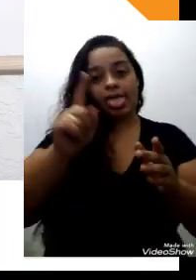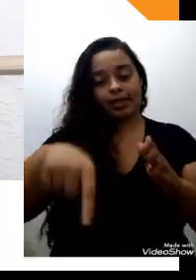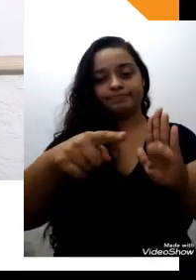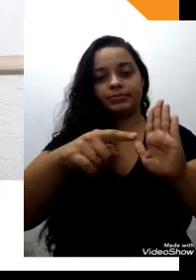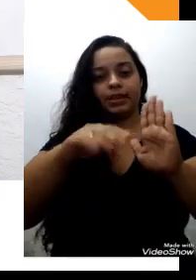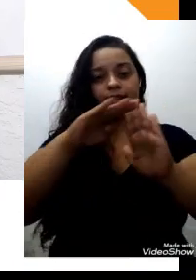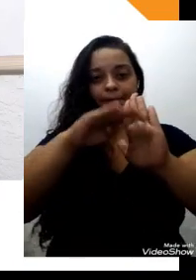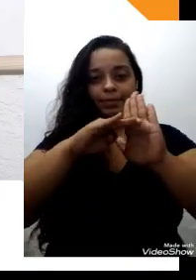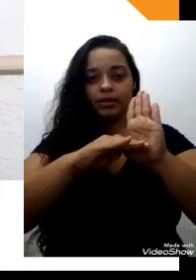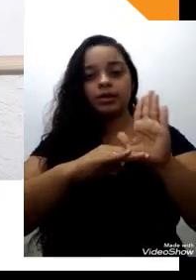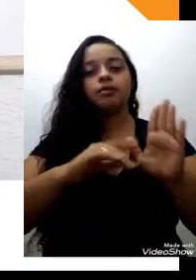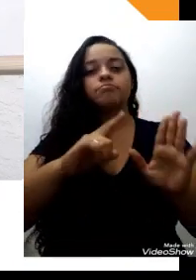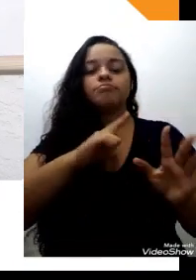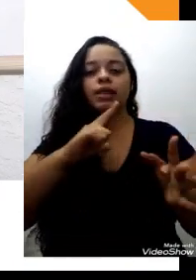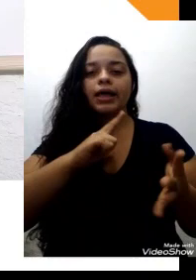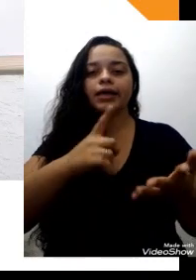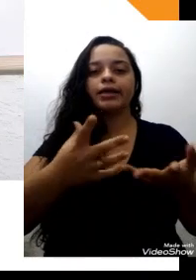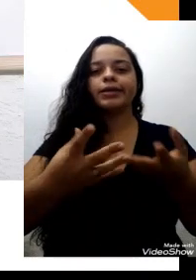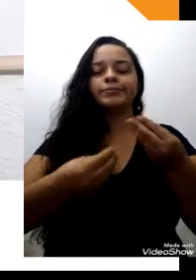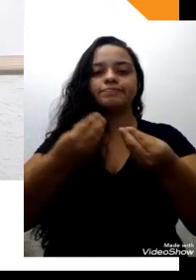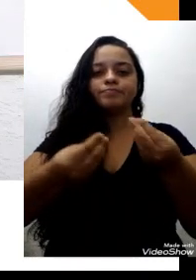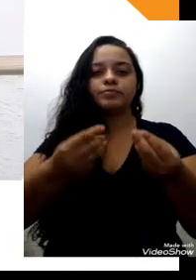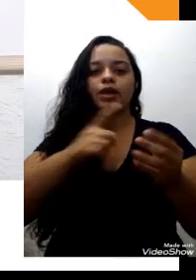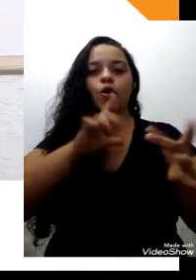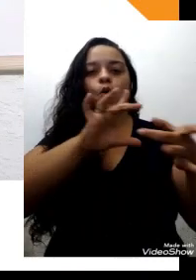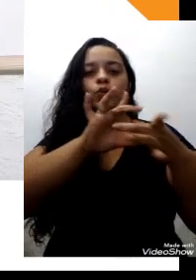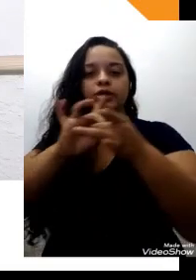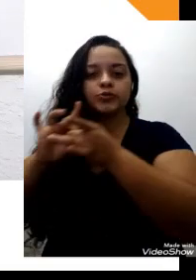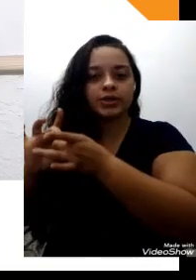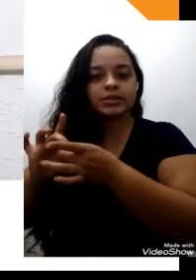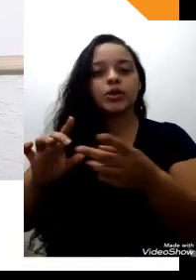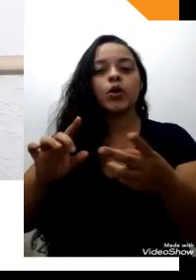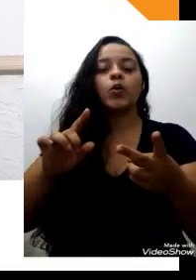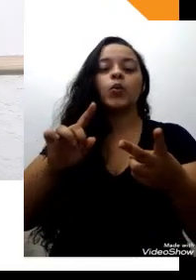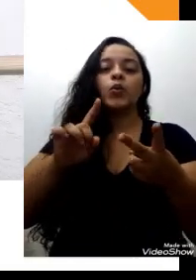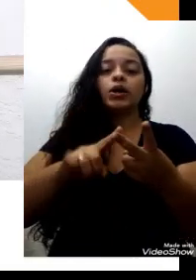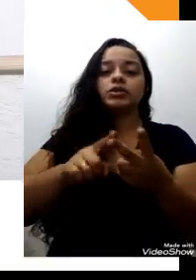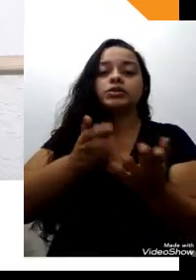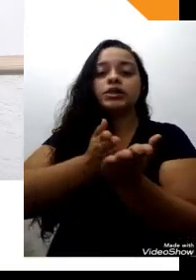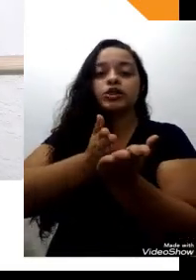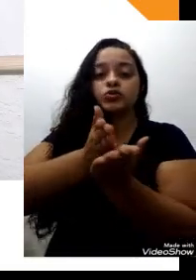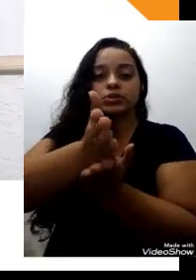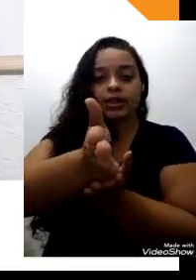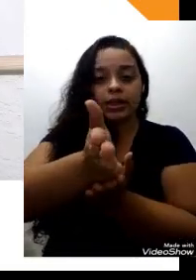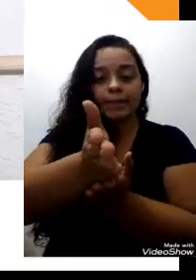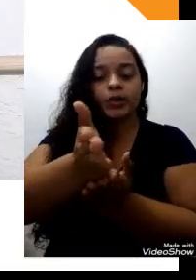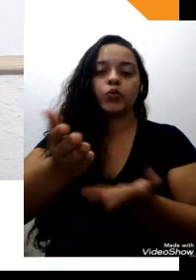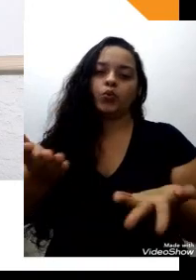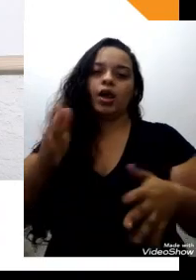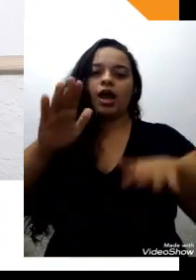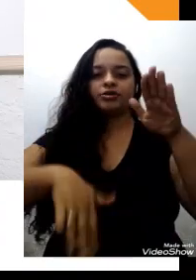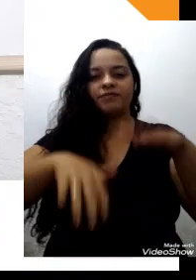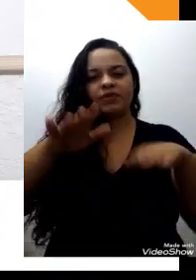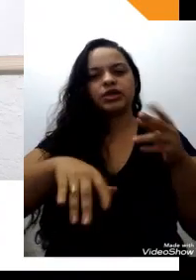Essas etapas, elas correspondem à contextualização e ao direcionamento para a